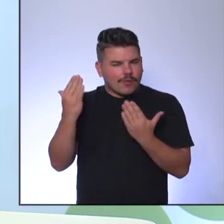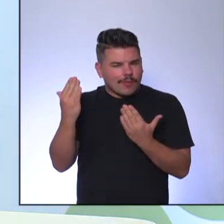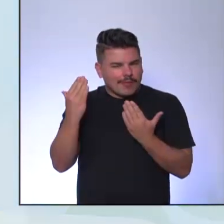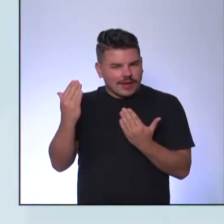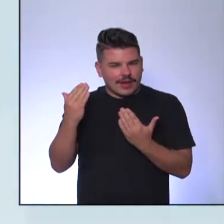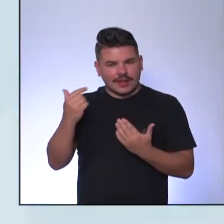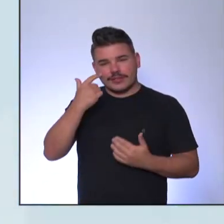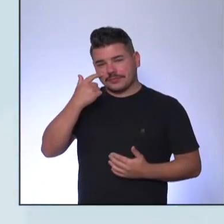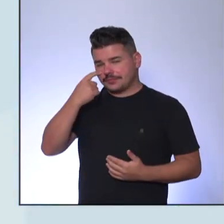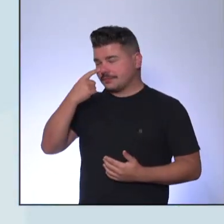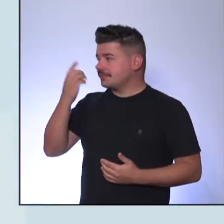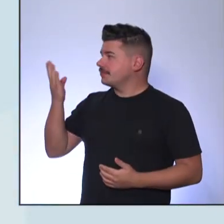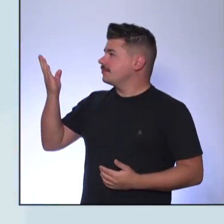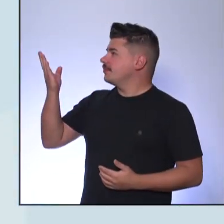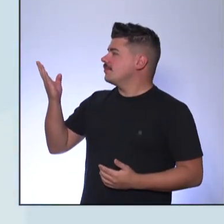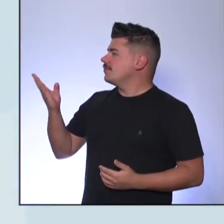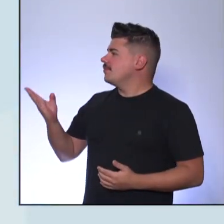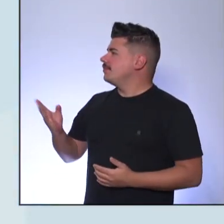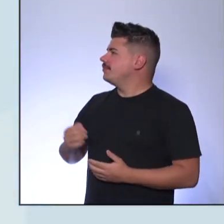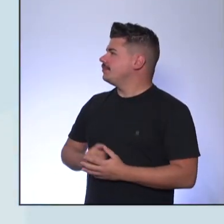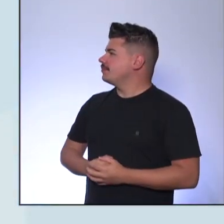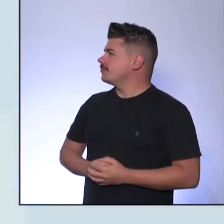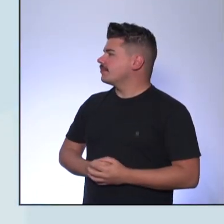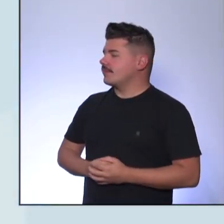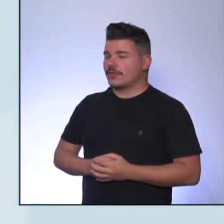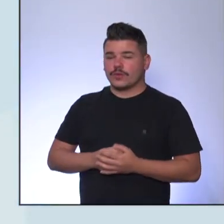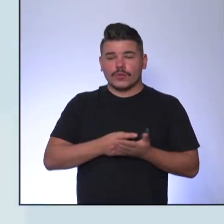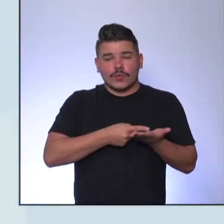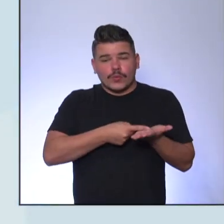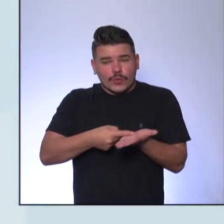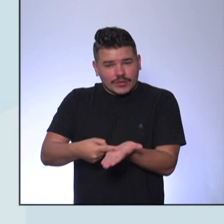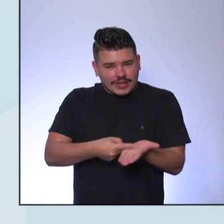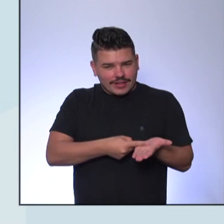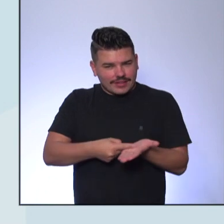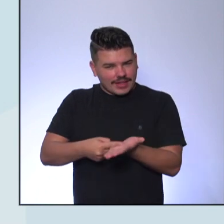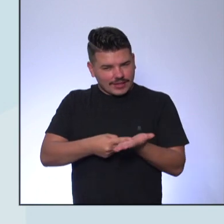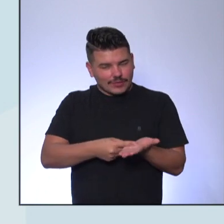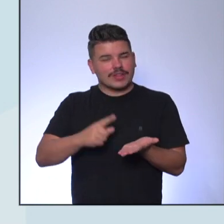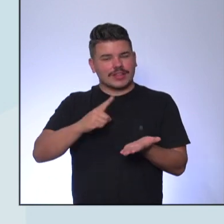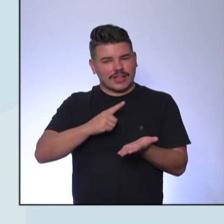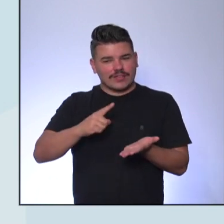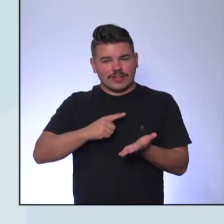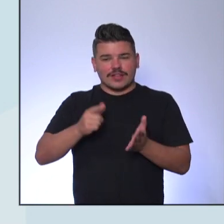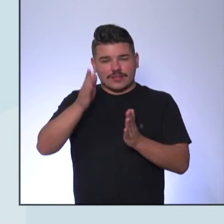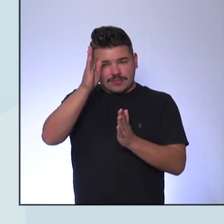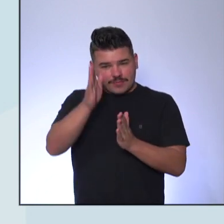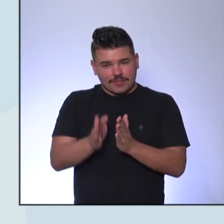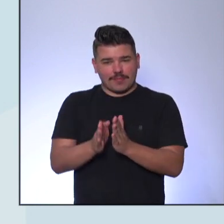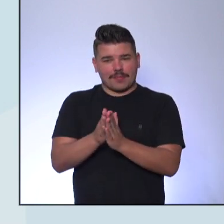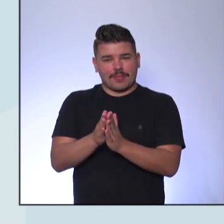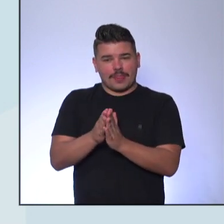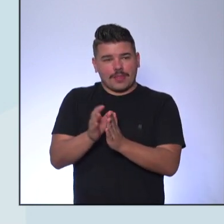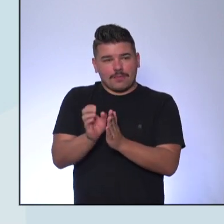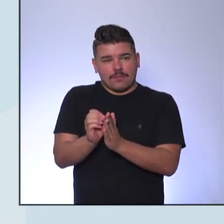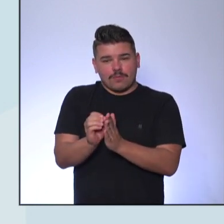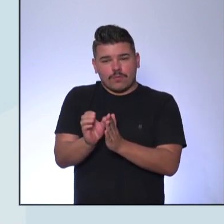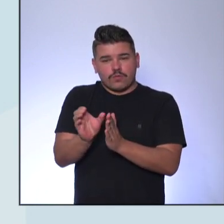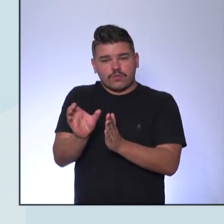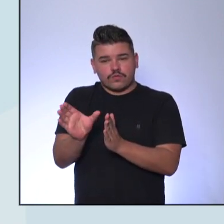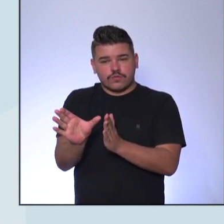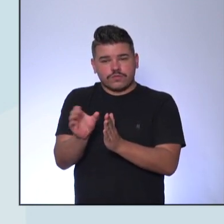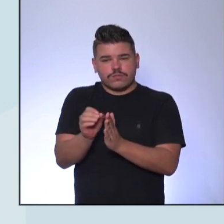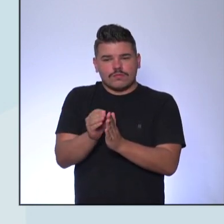mapa a gente consegue observar que do Tratado de Tordesilhas houve uma expansão do território. Ou seja,